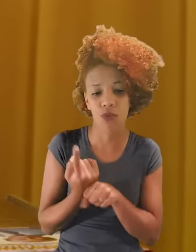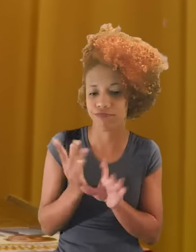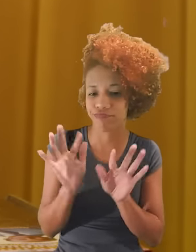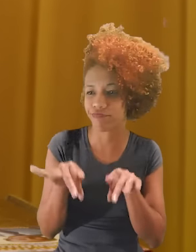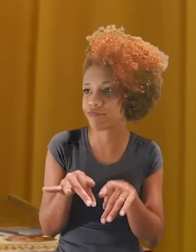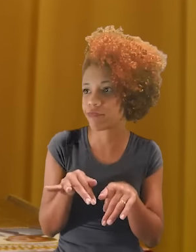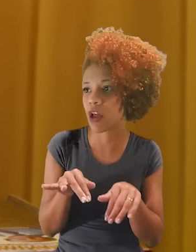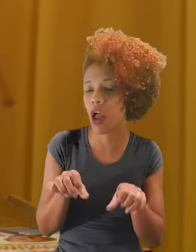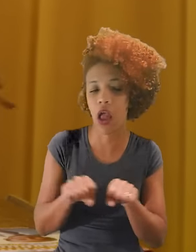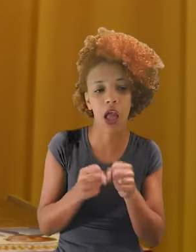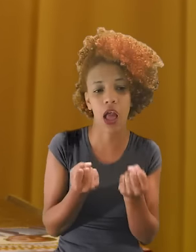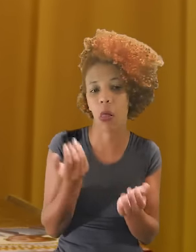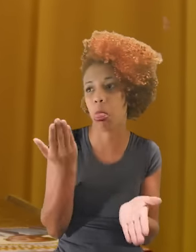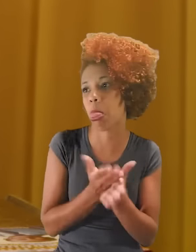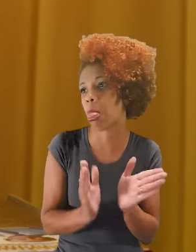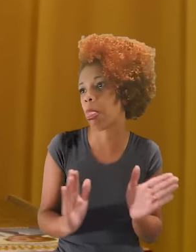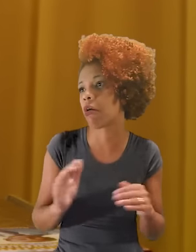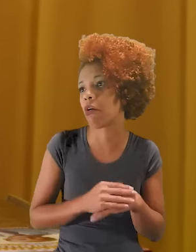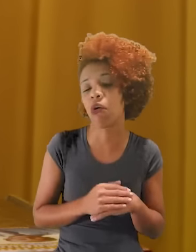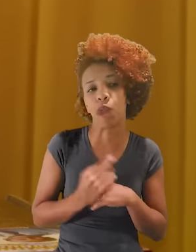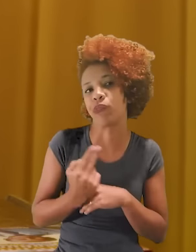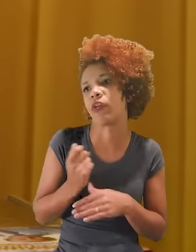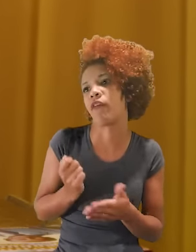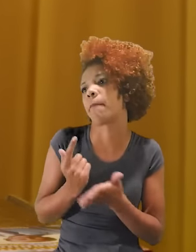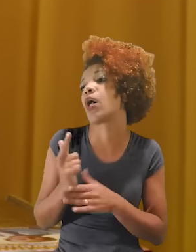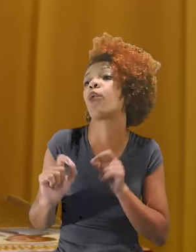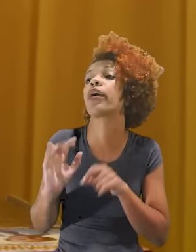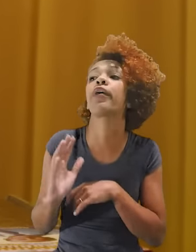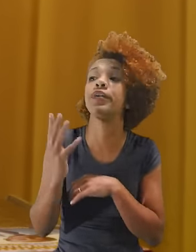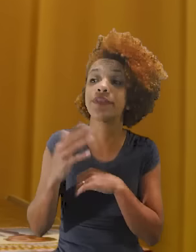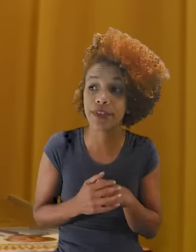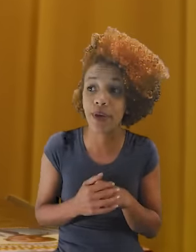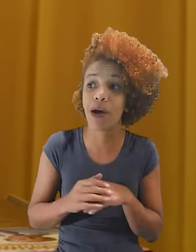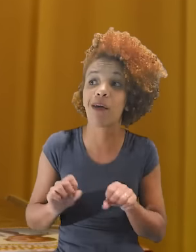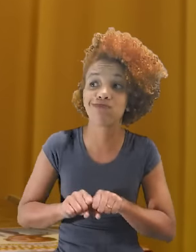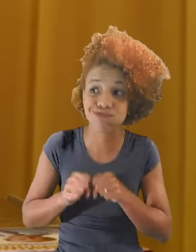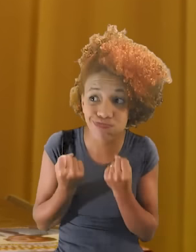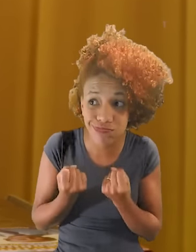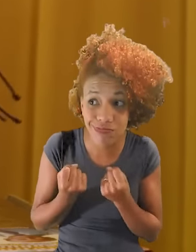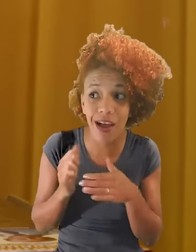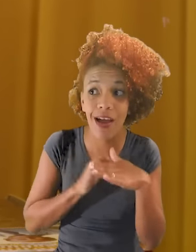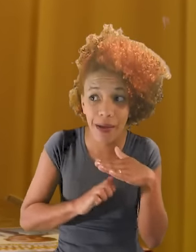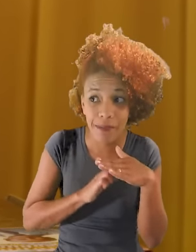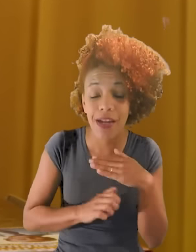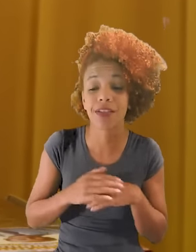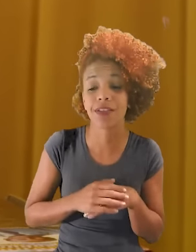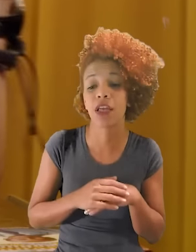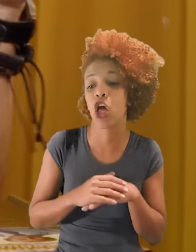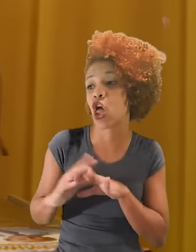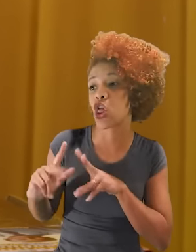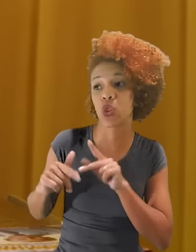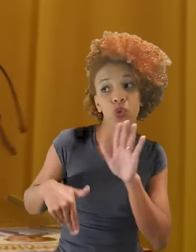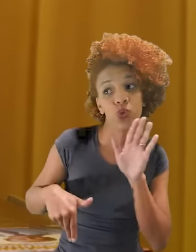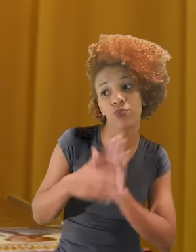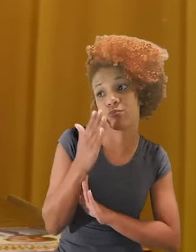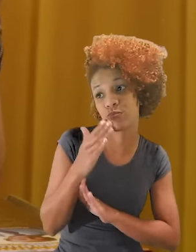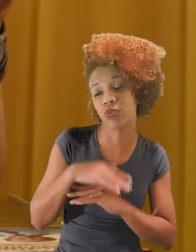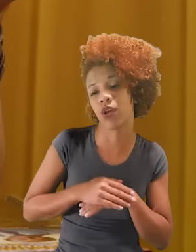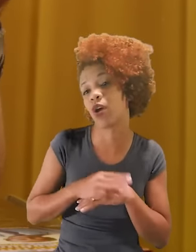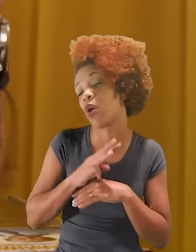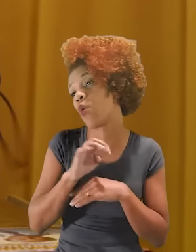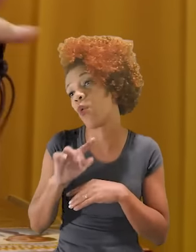quebrou. Faliu. Aí não tinha como pagar. Aí não tinha como pagar. O que aconteceu com a Love and Grants? Quebrou a empresa. Os caras todos vazaram.